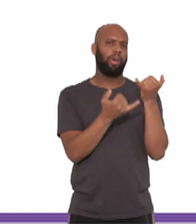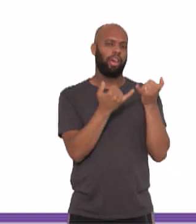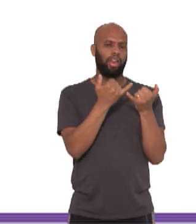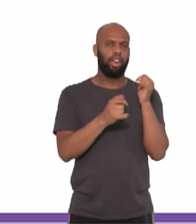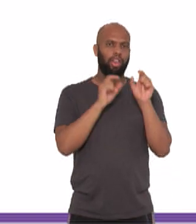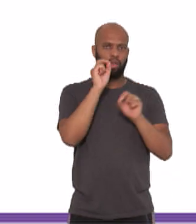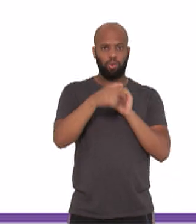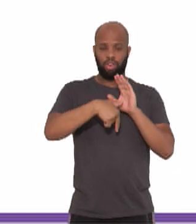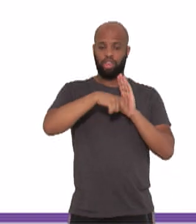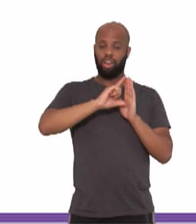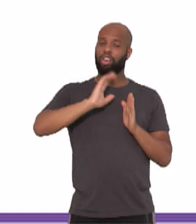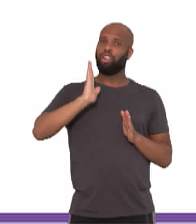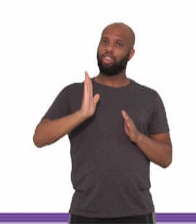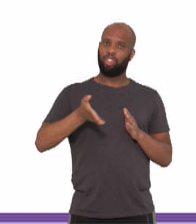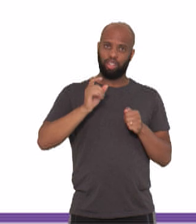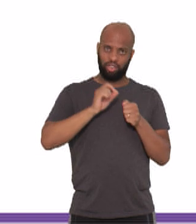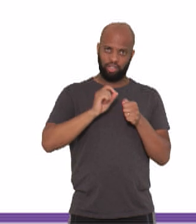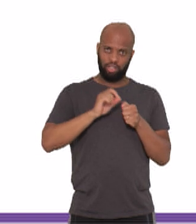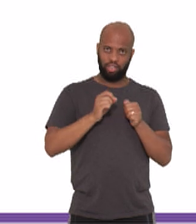os que a gente já está fazendo.